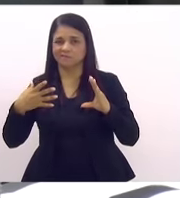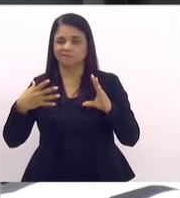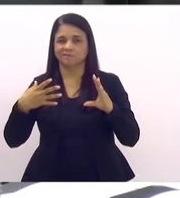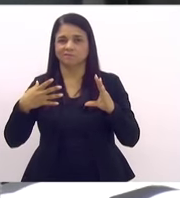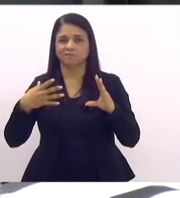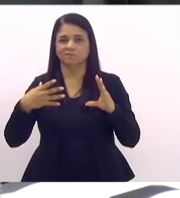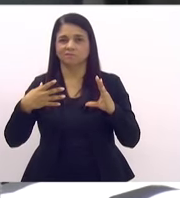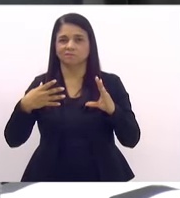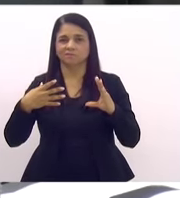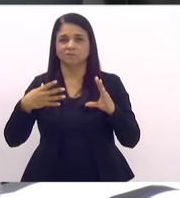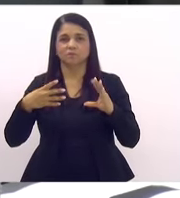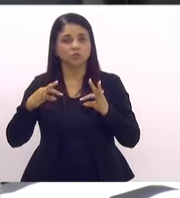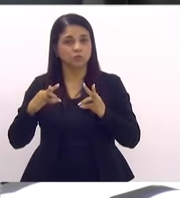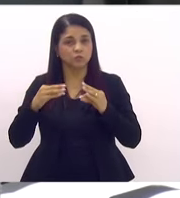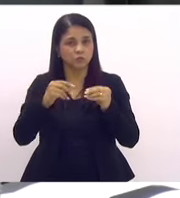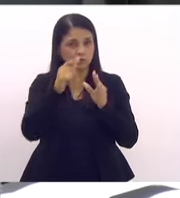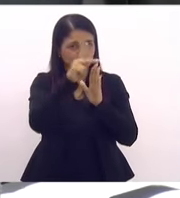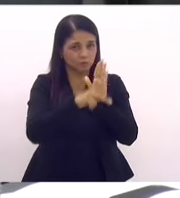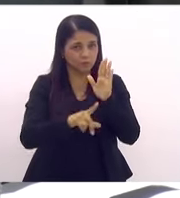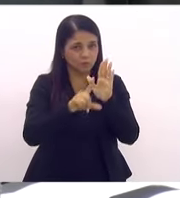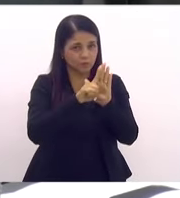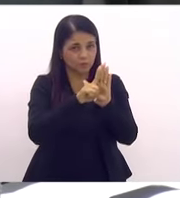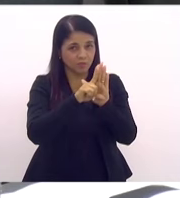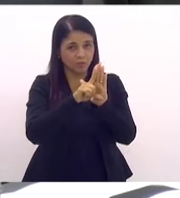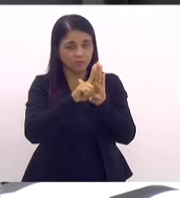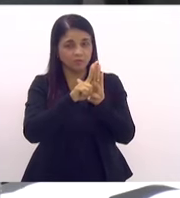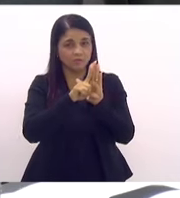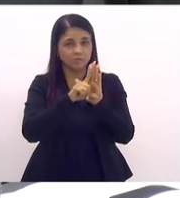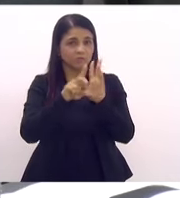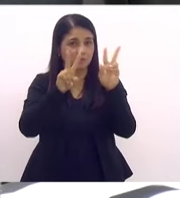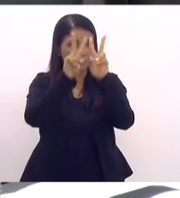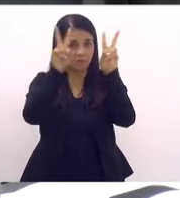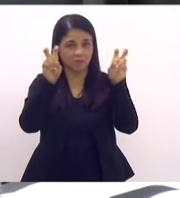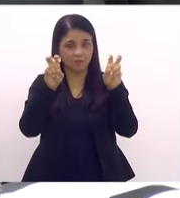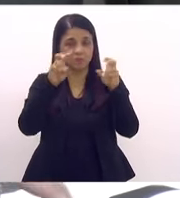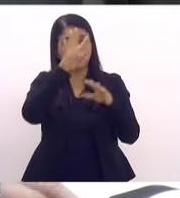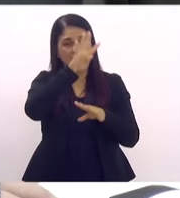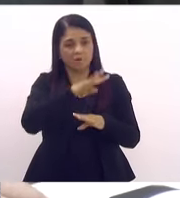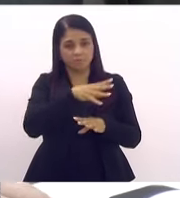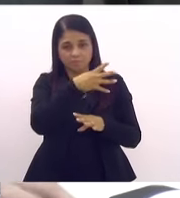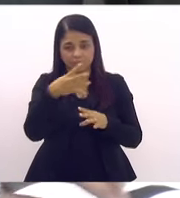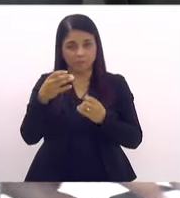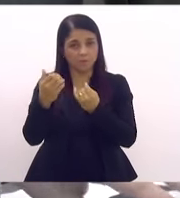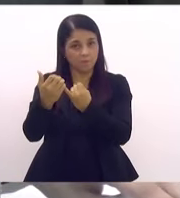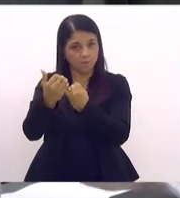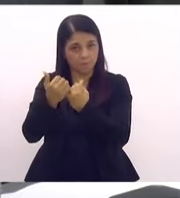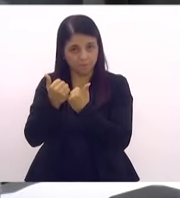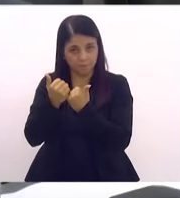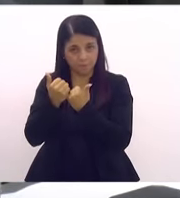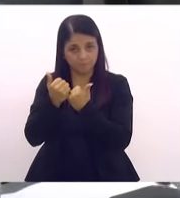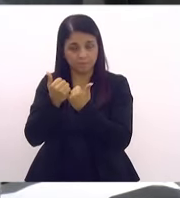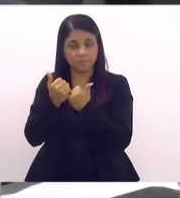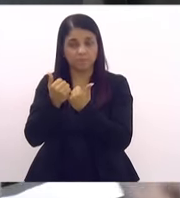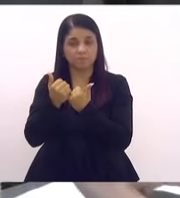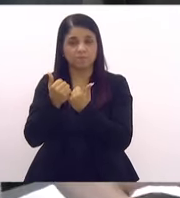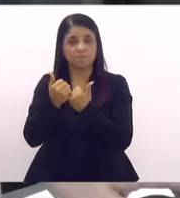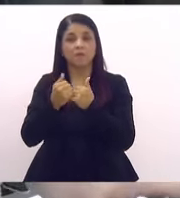que todos eles versam sobre calendários e patrimônios. Havia um